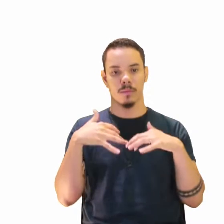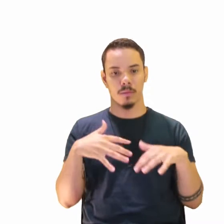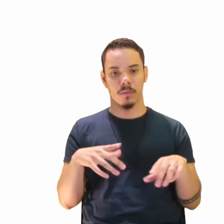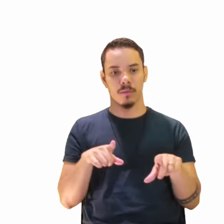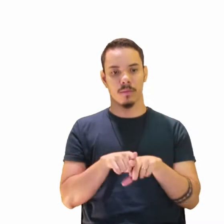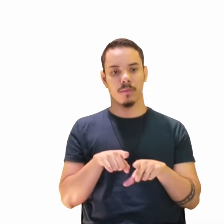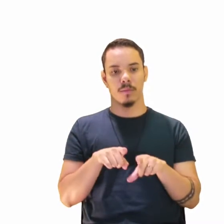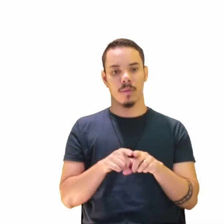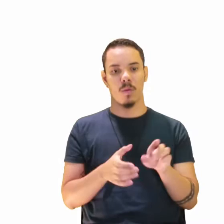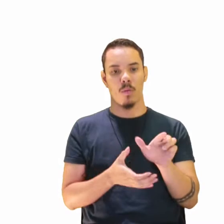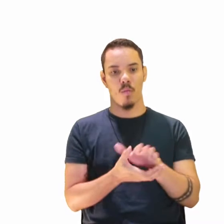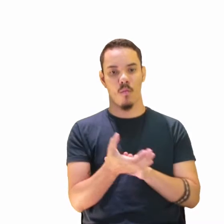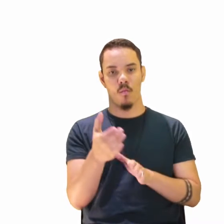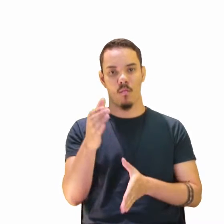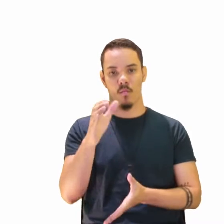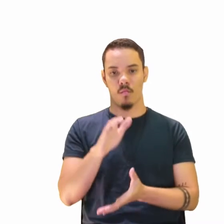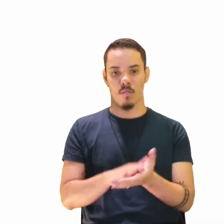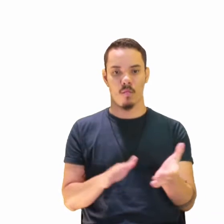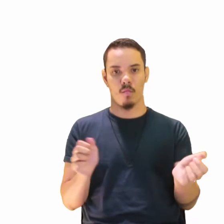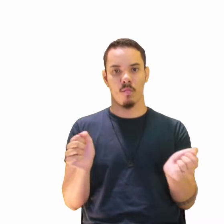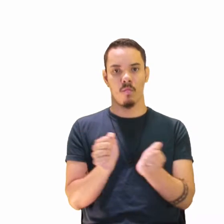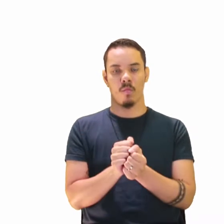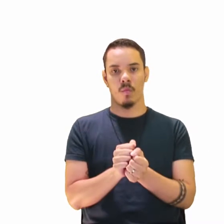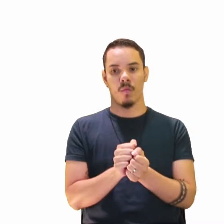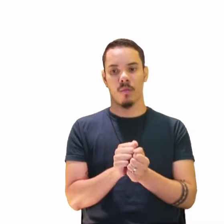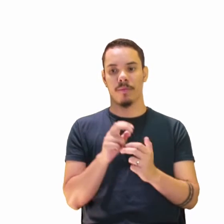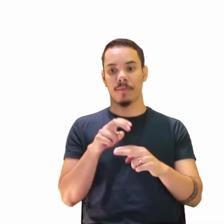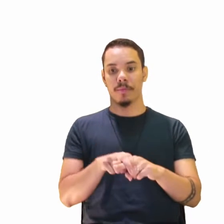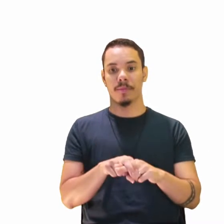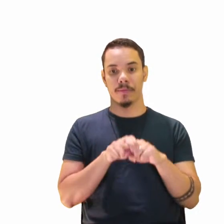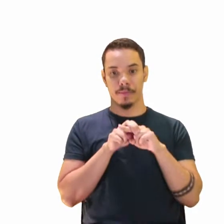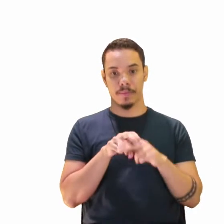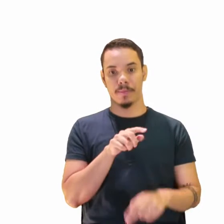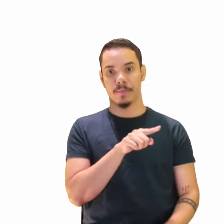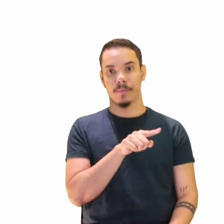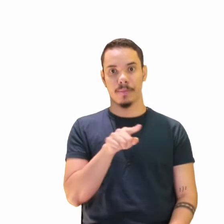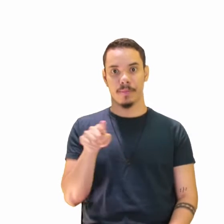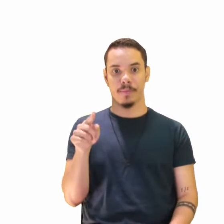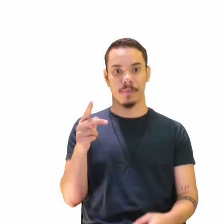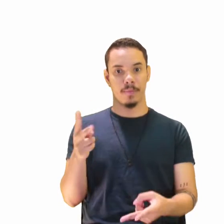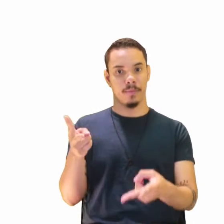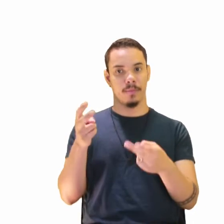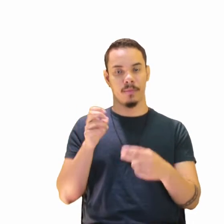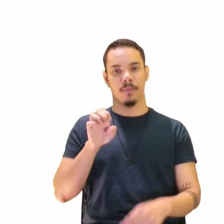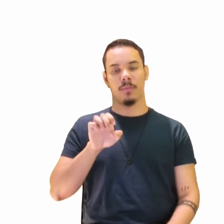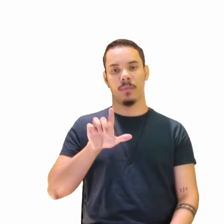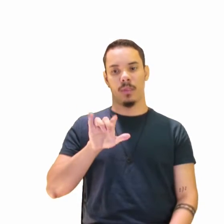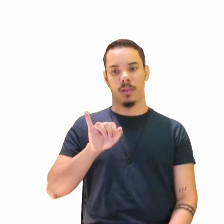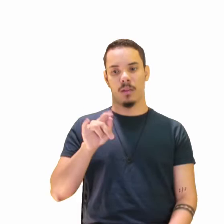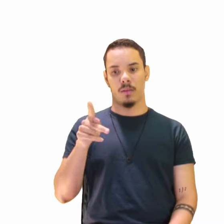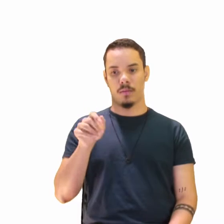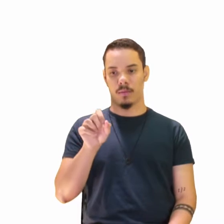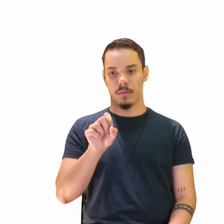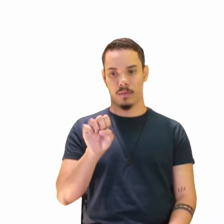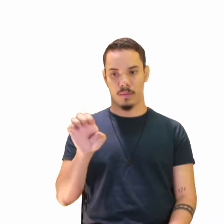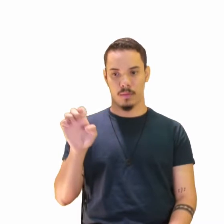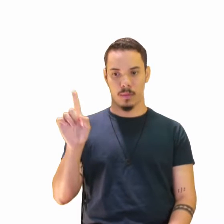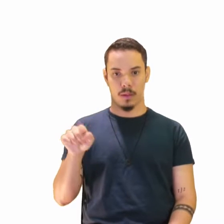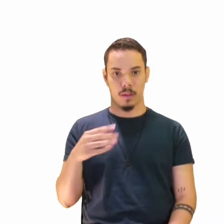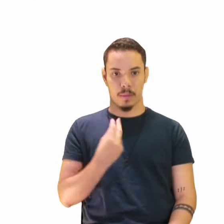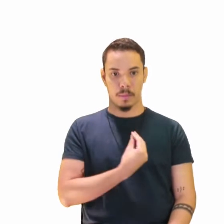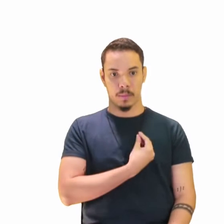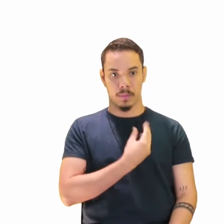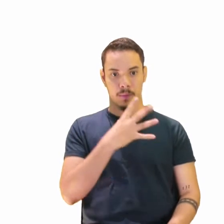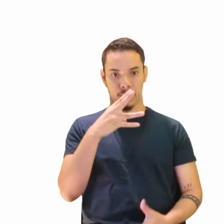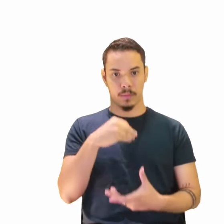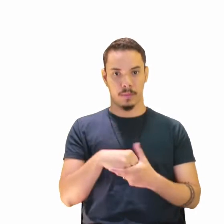os rifles na mão. Então, você percebe aqui também a elipse presente no quê?